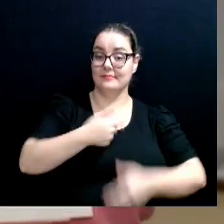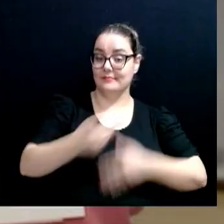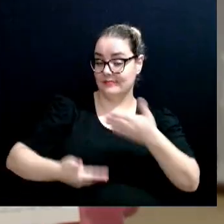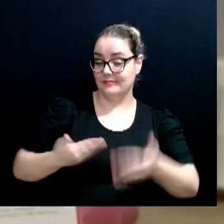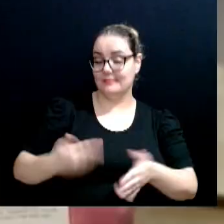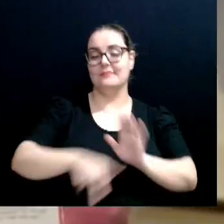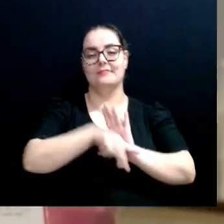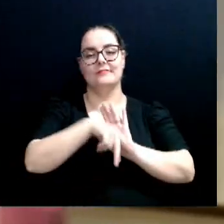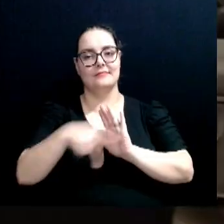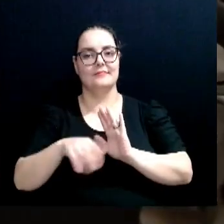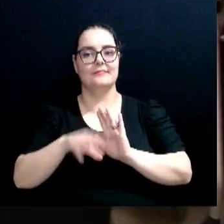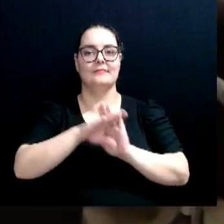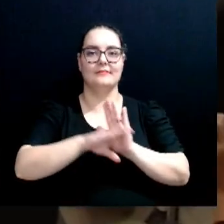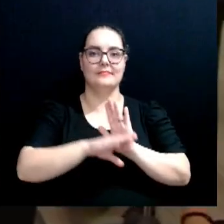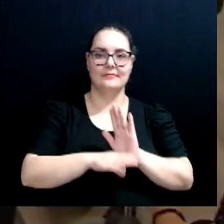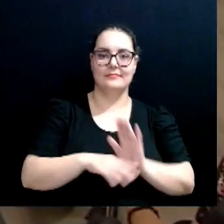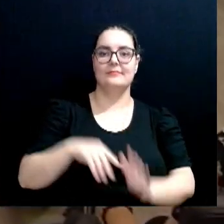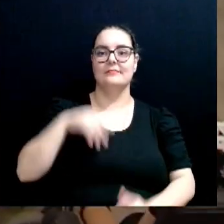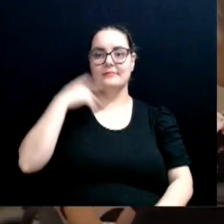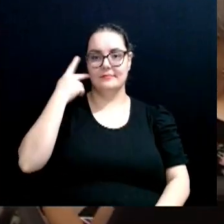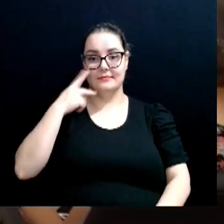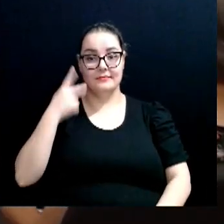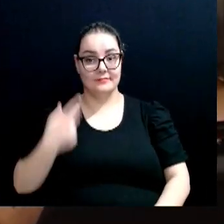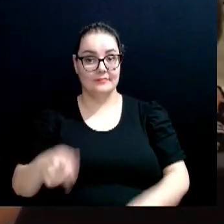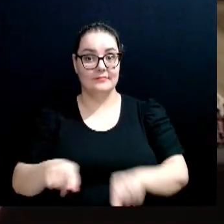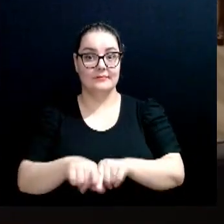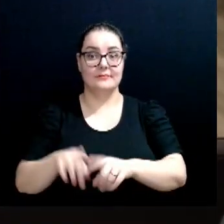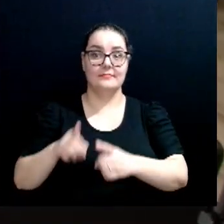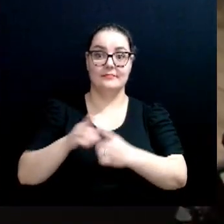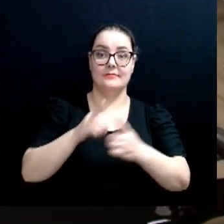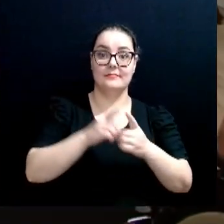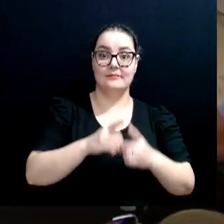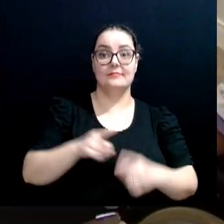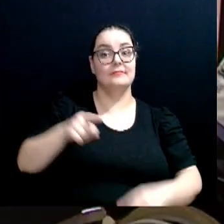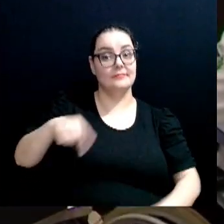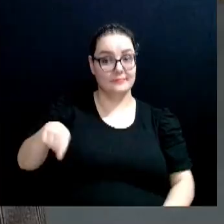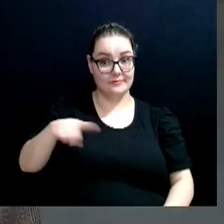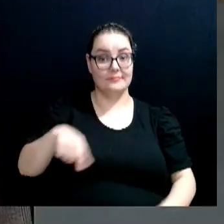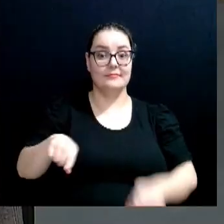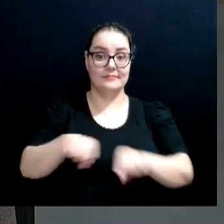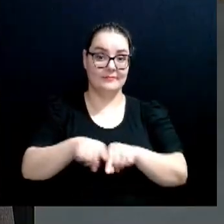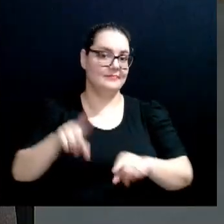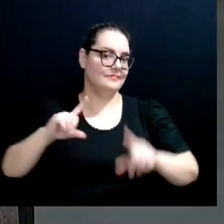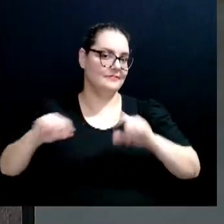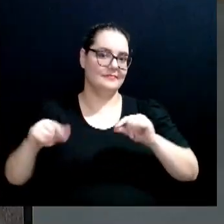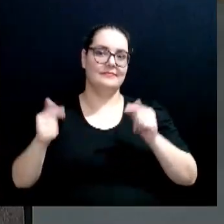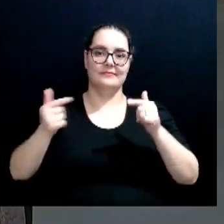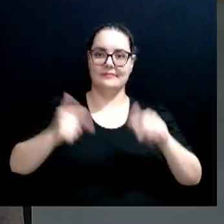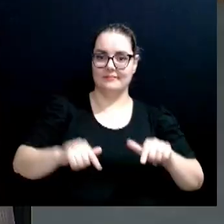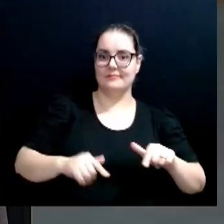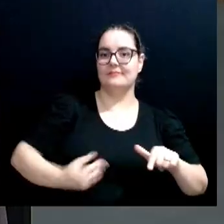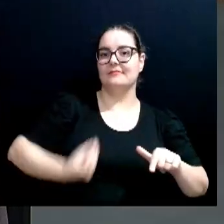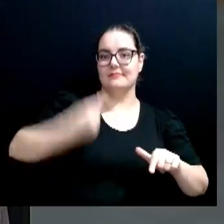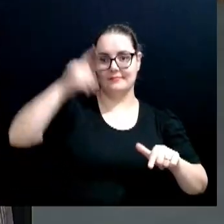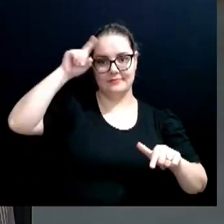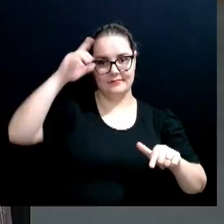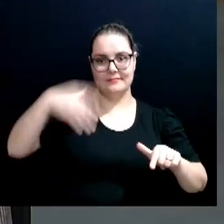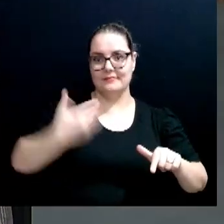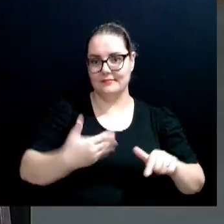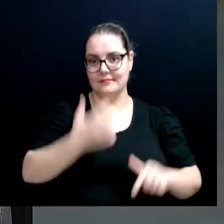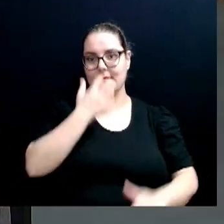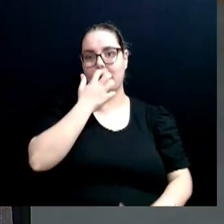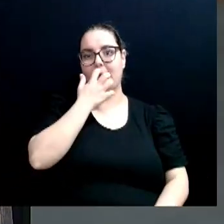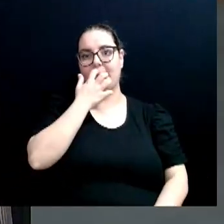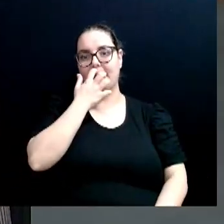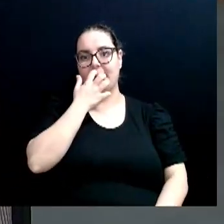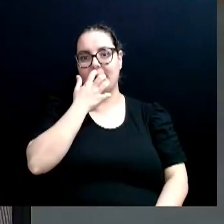programa, para os vereadores, né, que atenderam, e para eles, assim, sair daquele ambiente que eles ficam diariamente, né, sempre é uma experiência